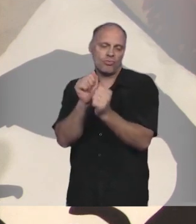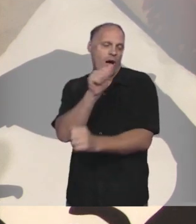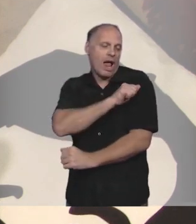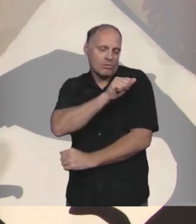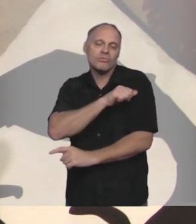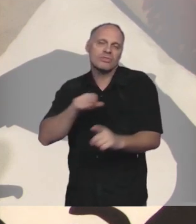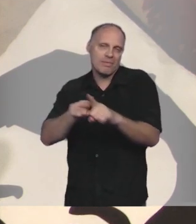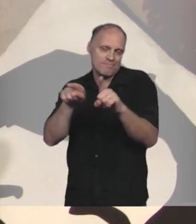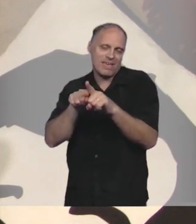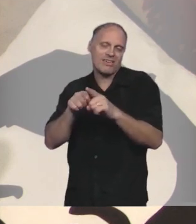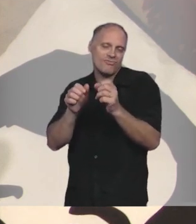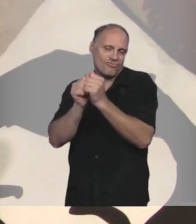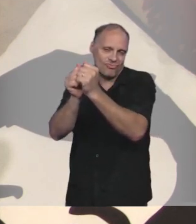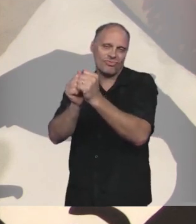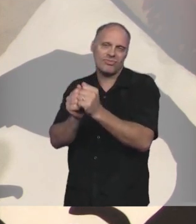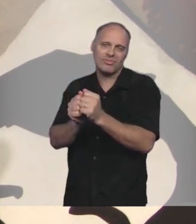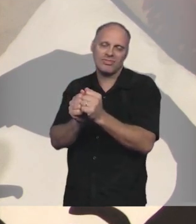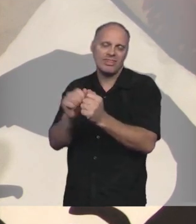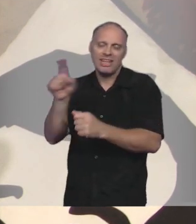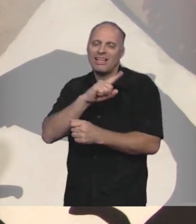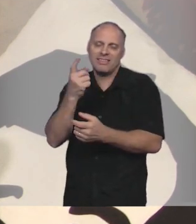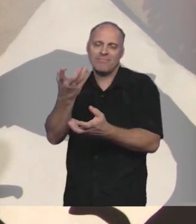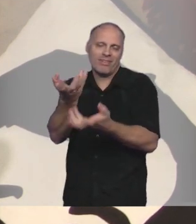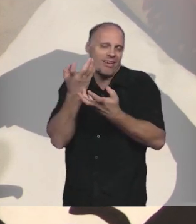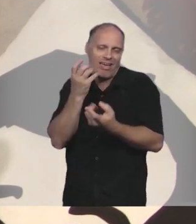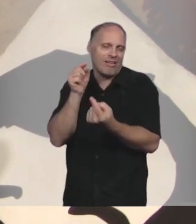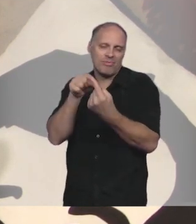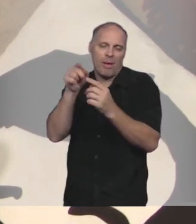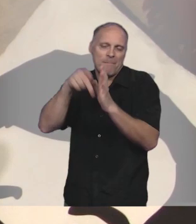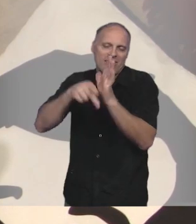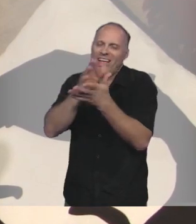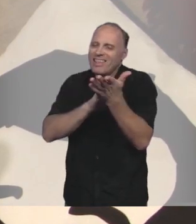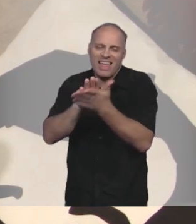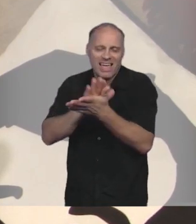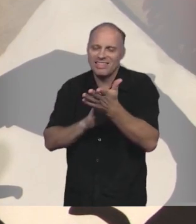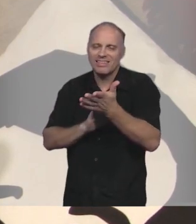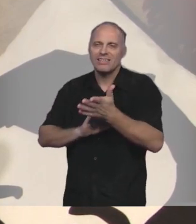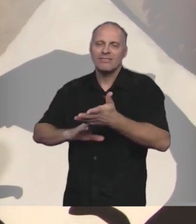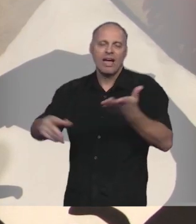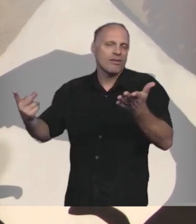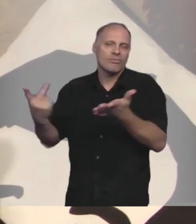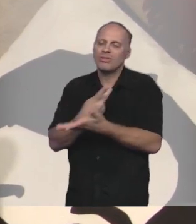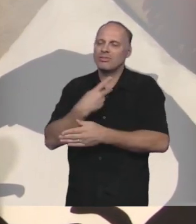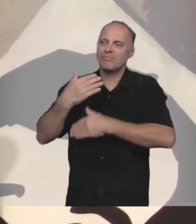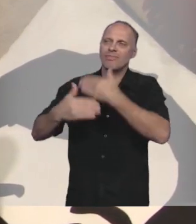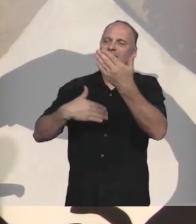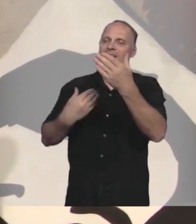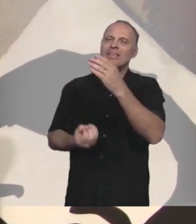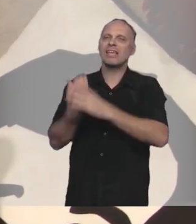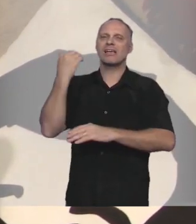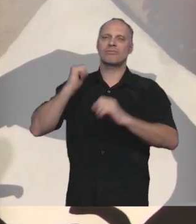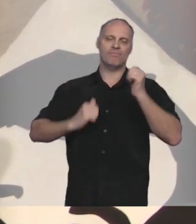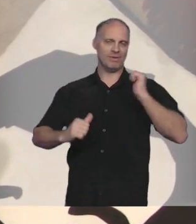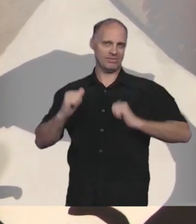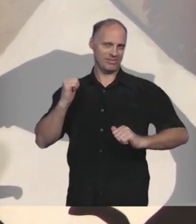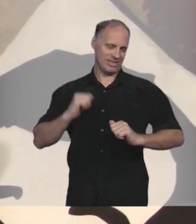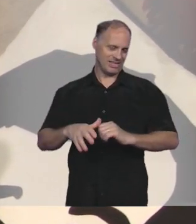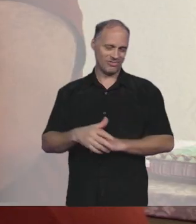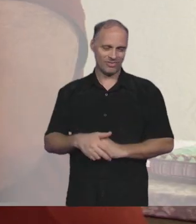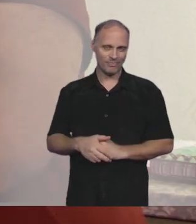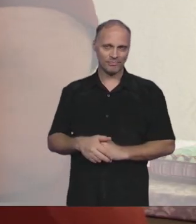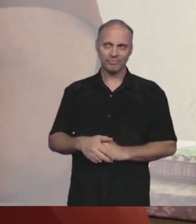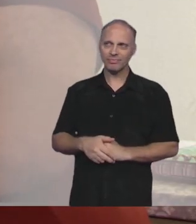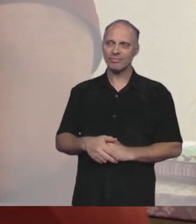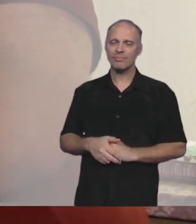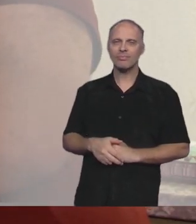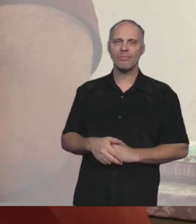planejar, esse personagem vai nascendo, né? Leandro, tu fez letras, né? Fez Sim. mestrado em